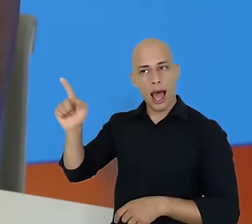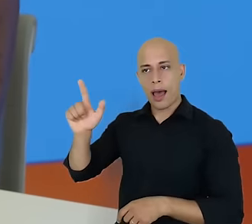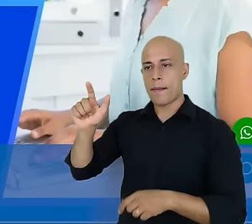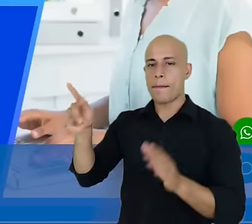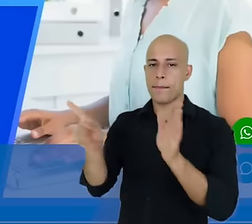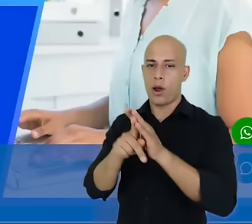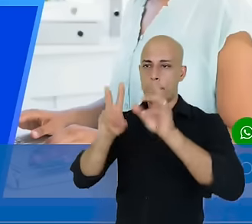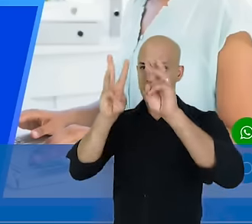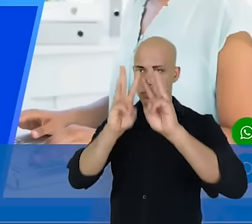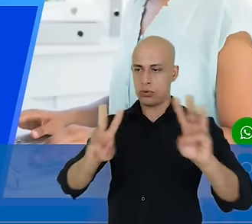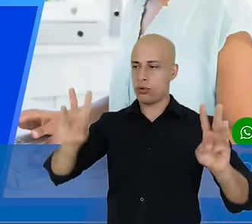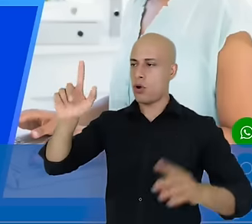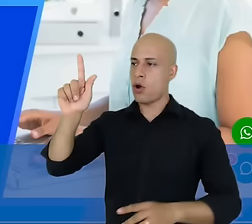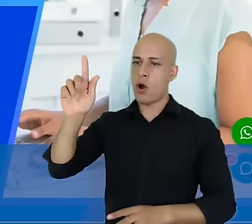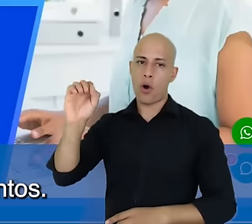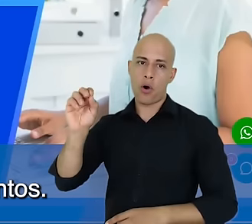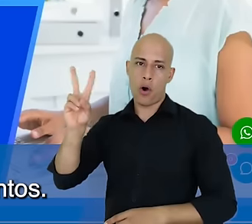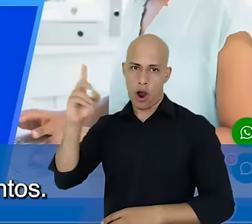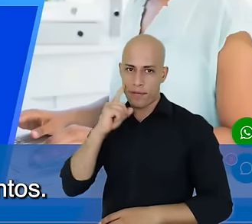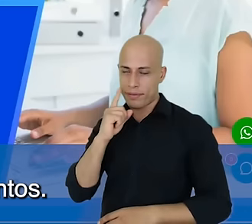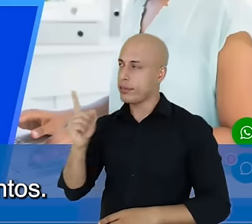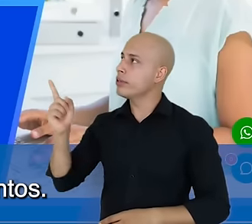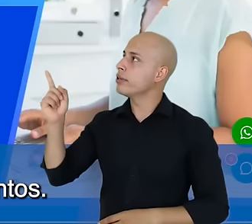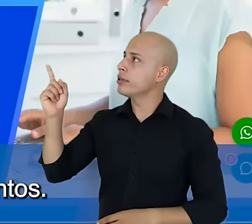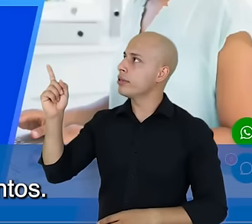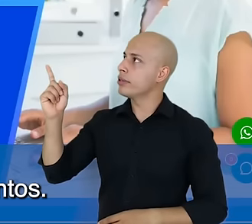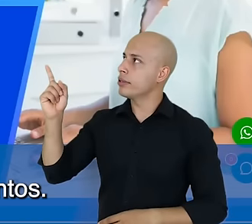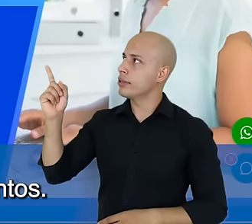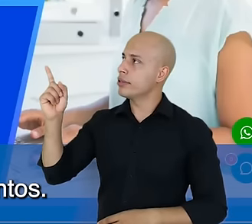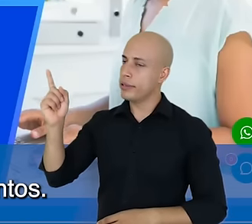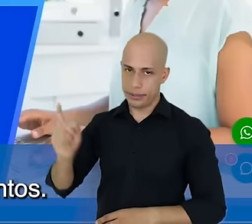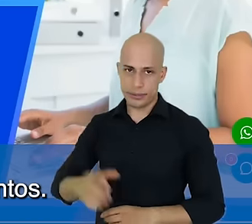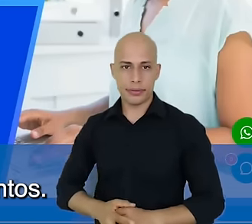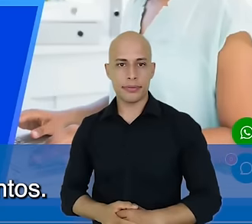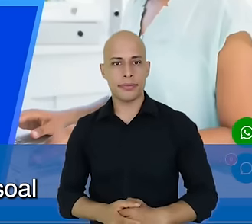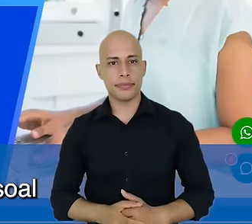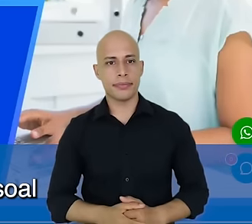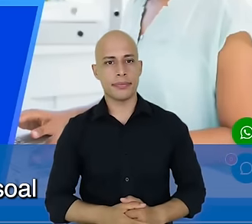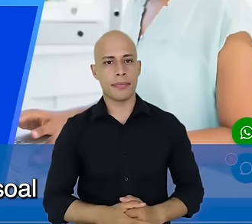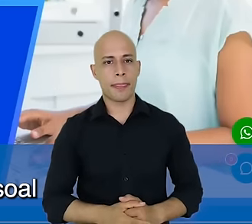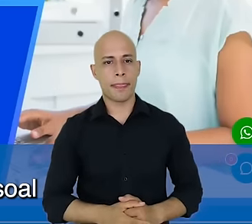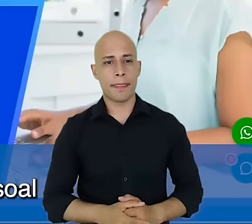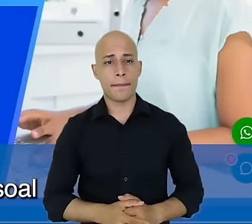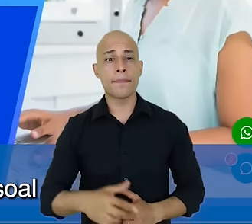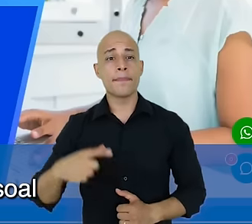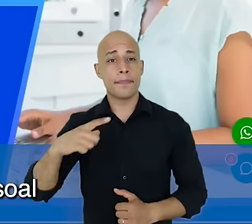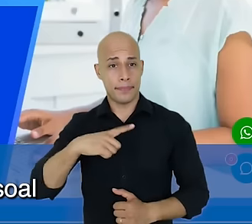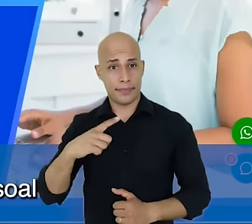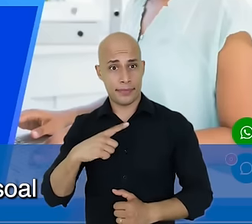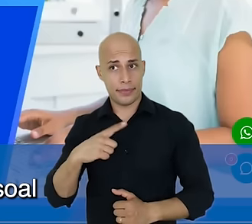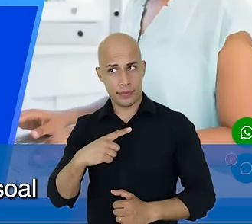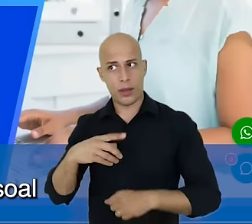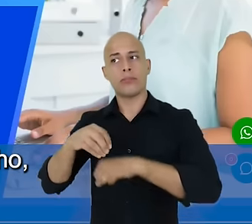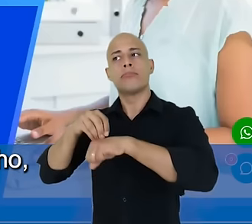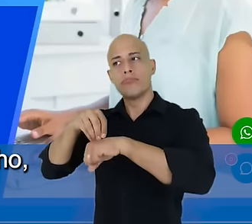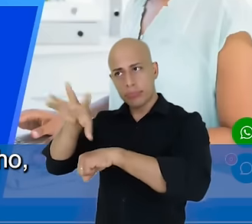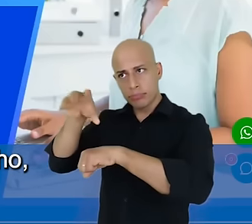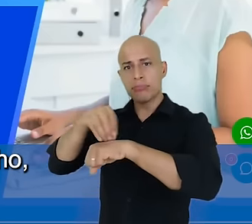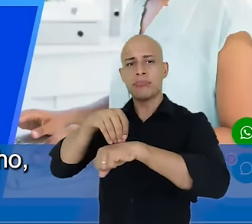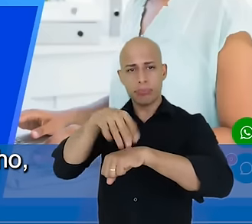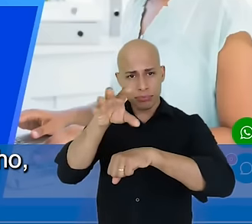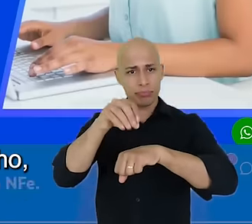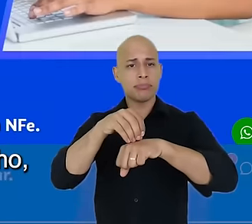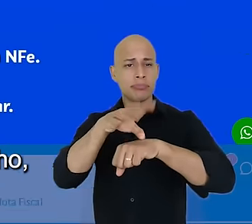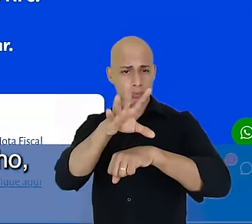gov isso a gente acabou já eu acabo reforçando Em alguns momentos aqui é o site que eu indico pro pessoal que